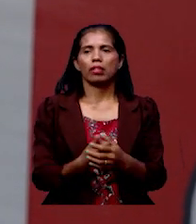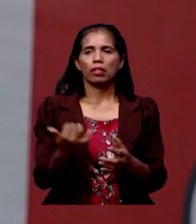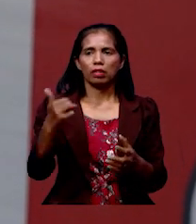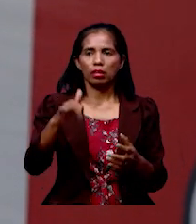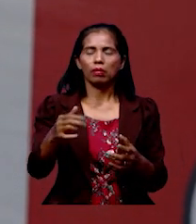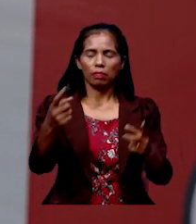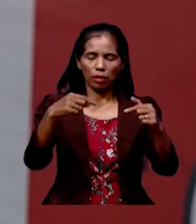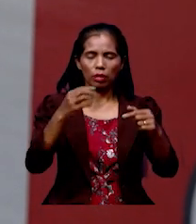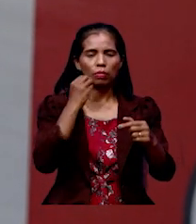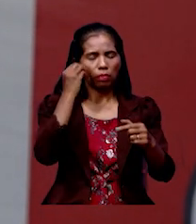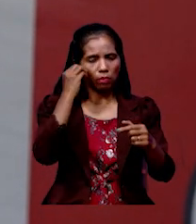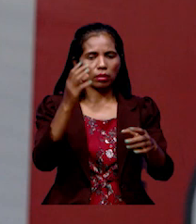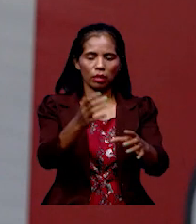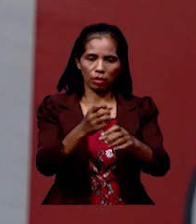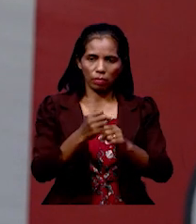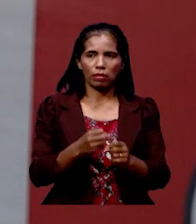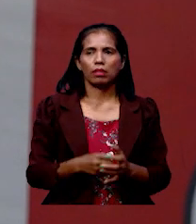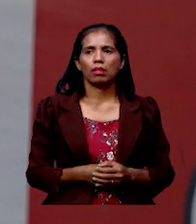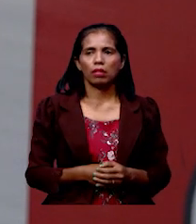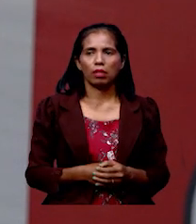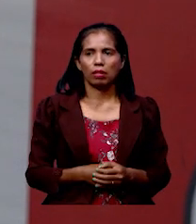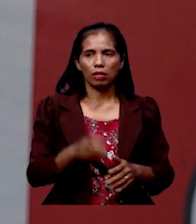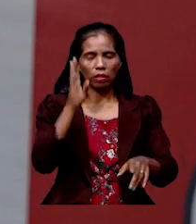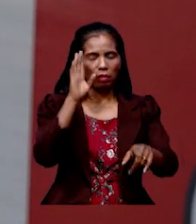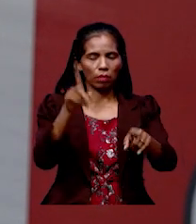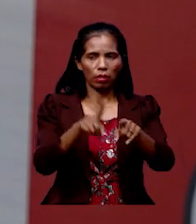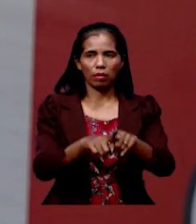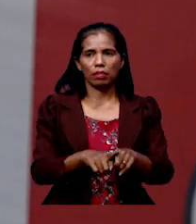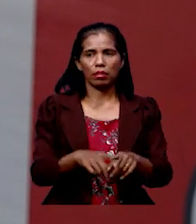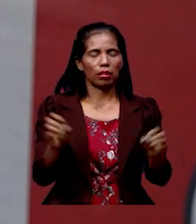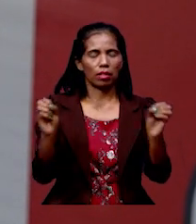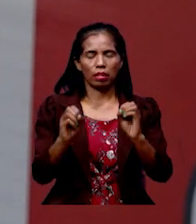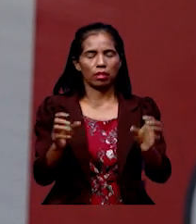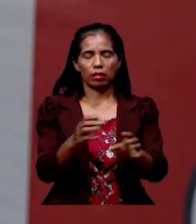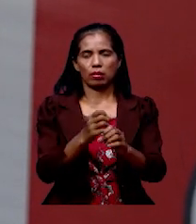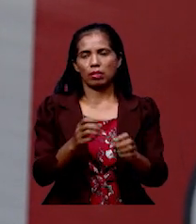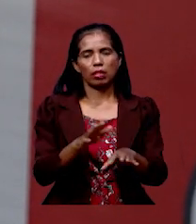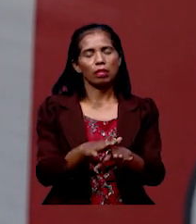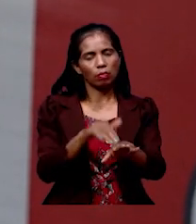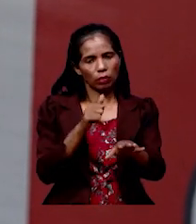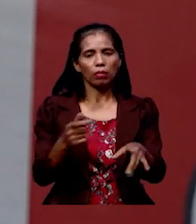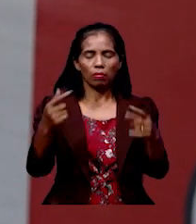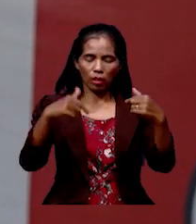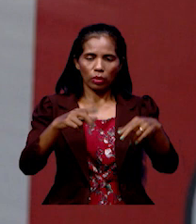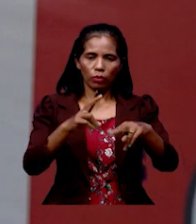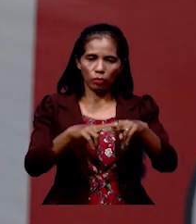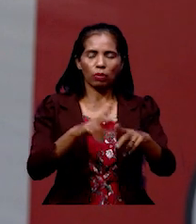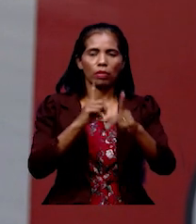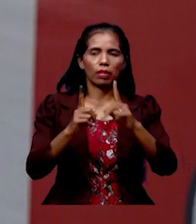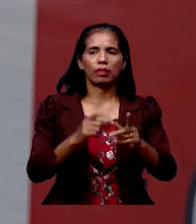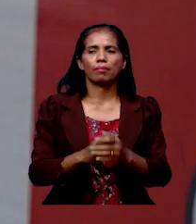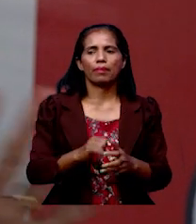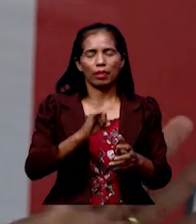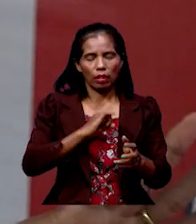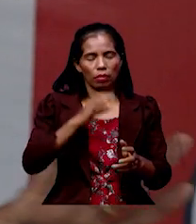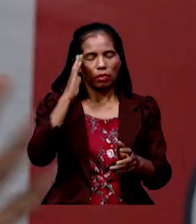nenhuma mos ni simo. Quanto mais nem mão alin sira, tira mungu nila simo, né? Tanto haunen atu